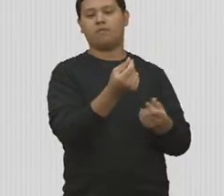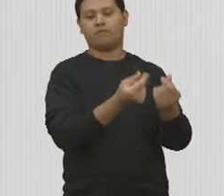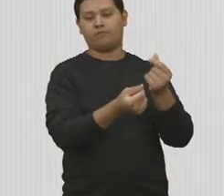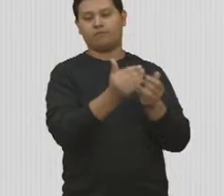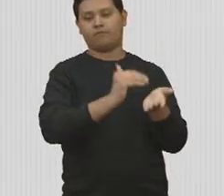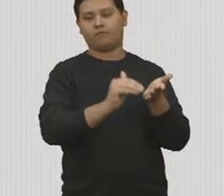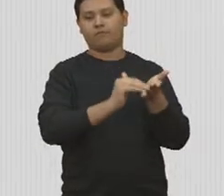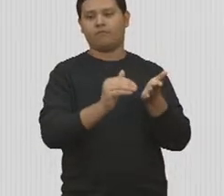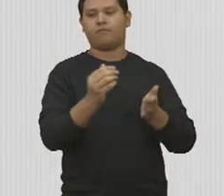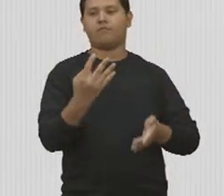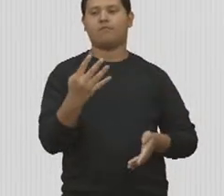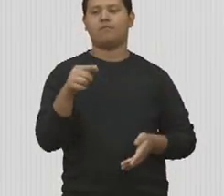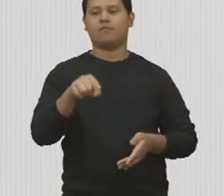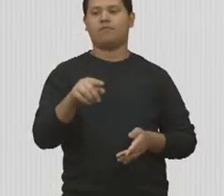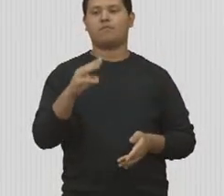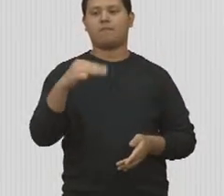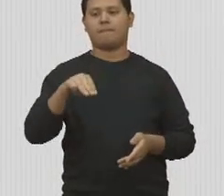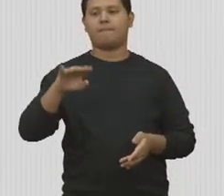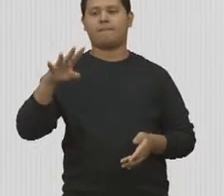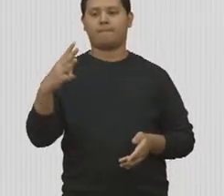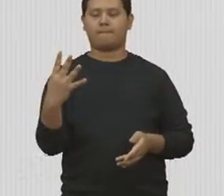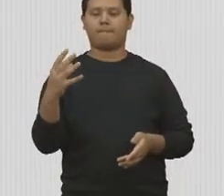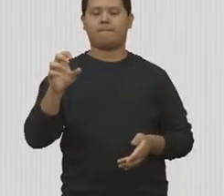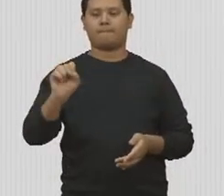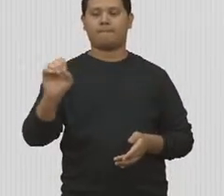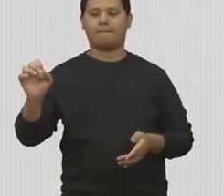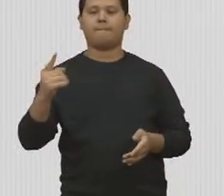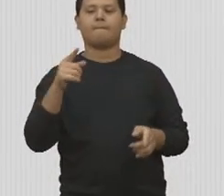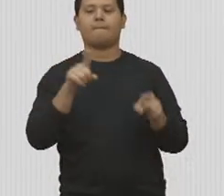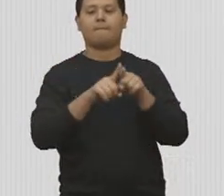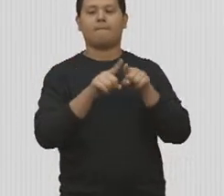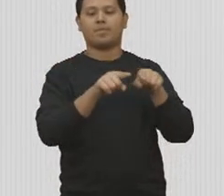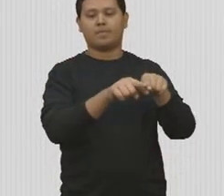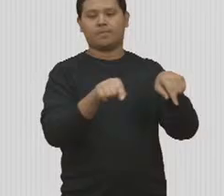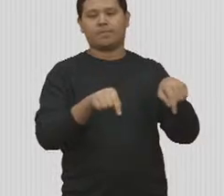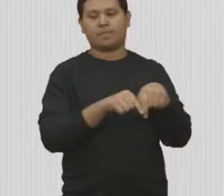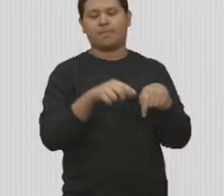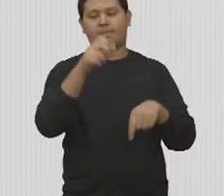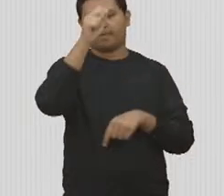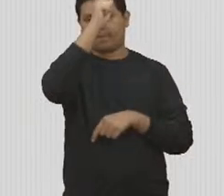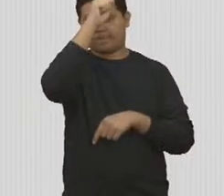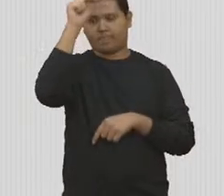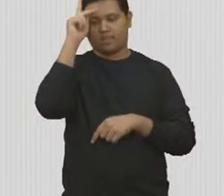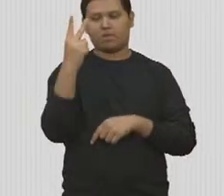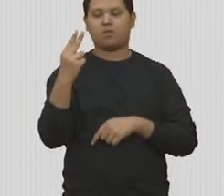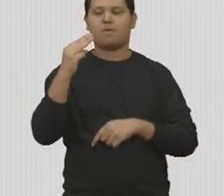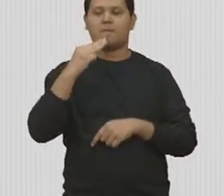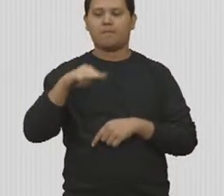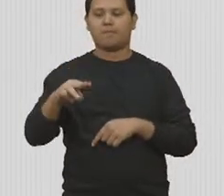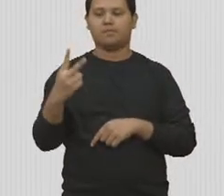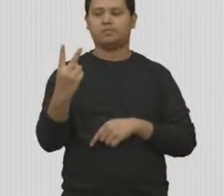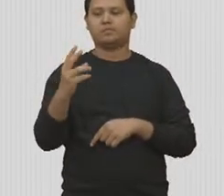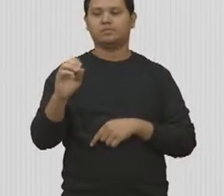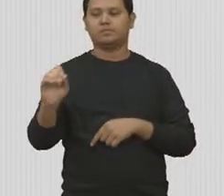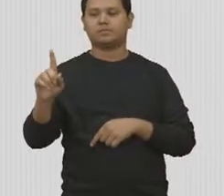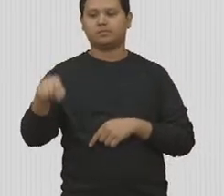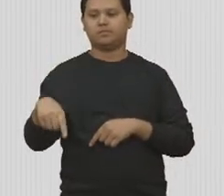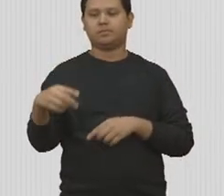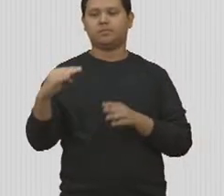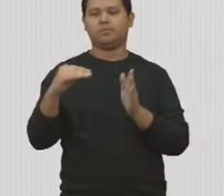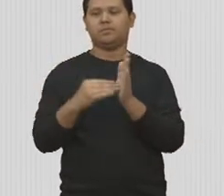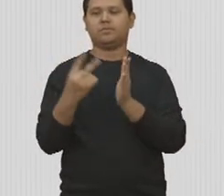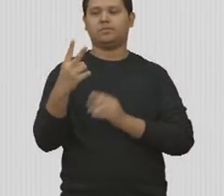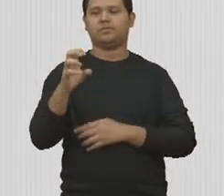para 4.800, Gabinete do Prefeito de 2 milhões e 200 para 2 milhões e 800,